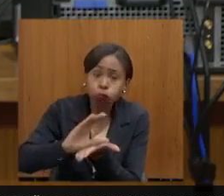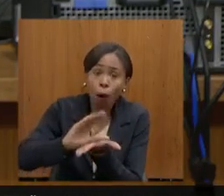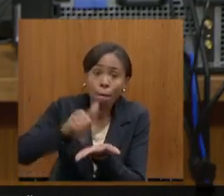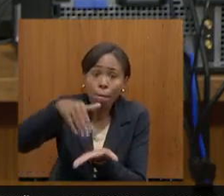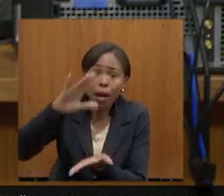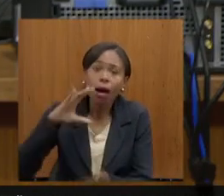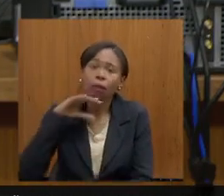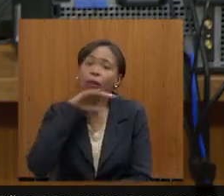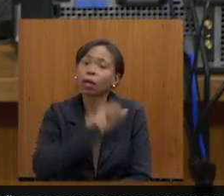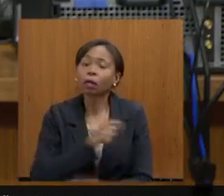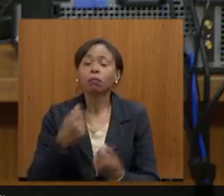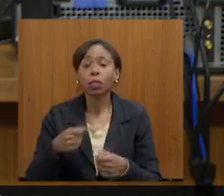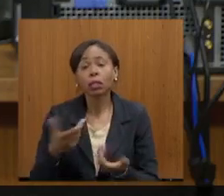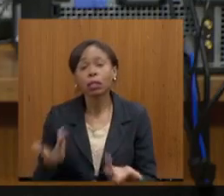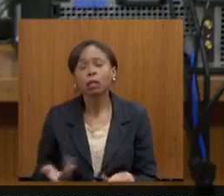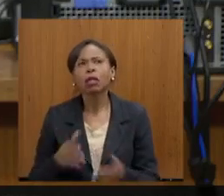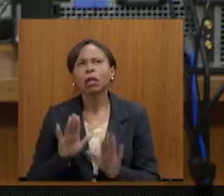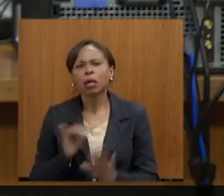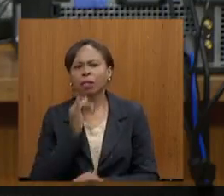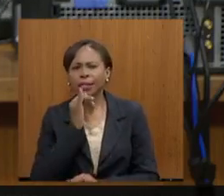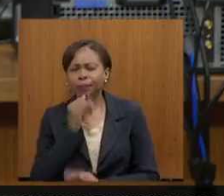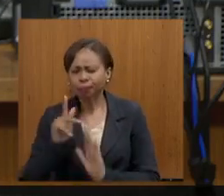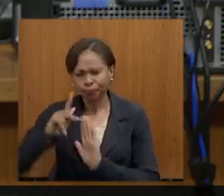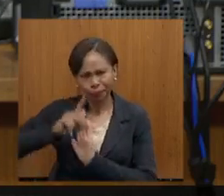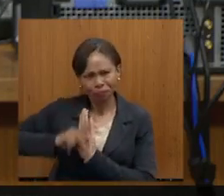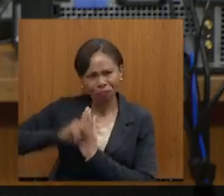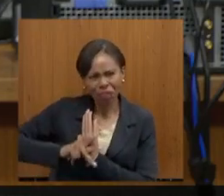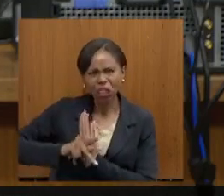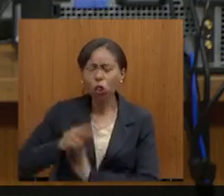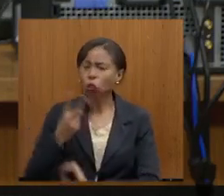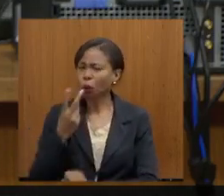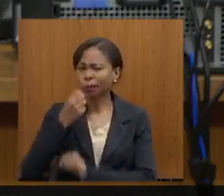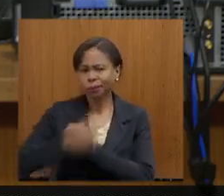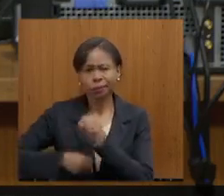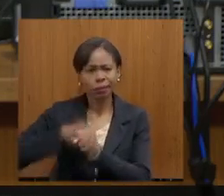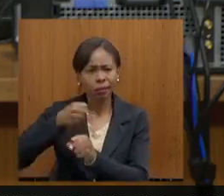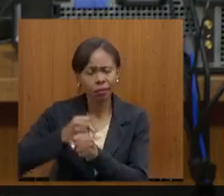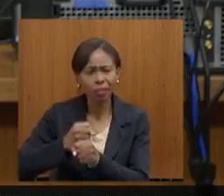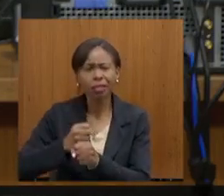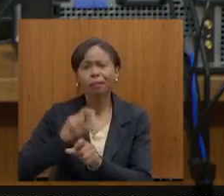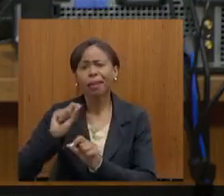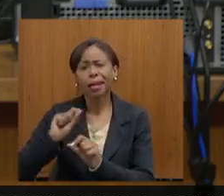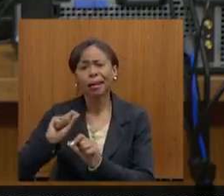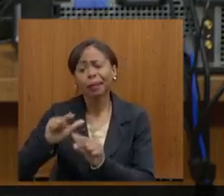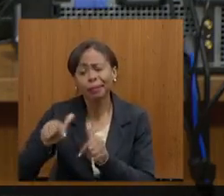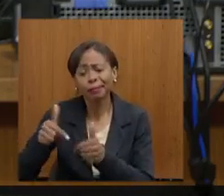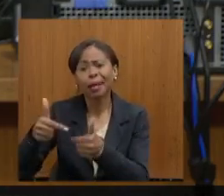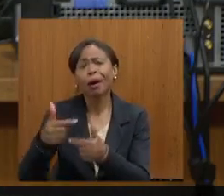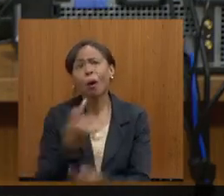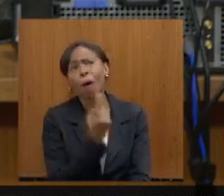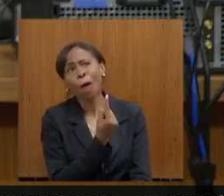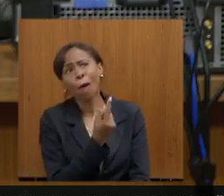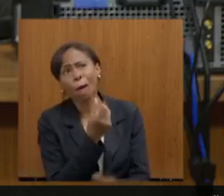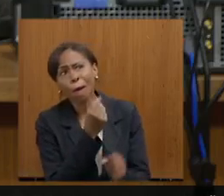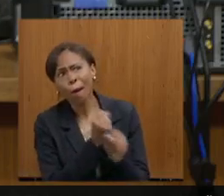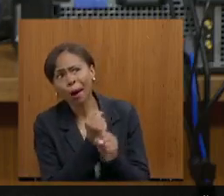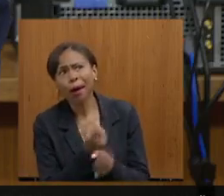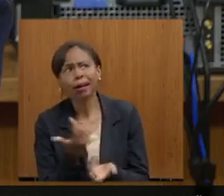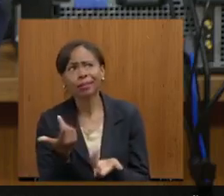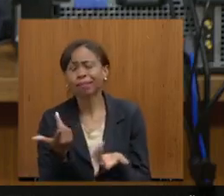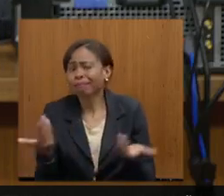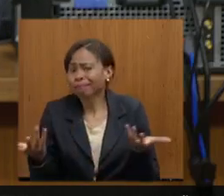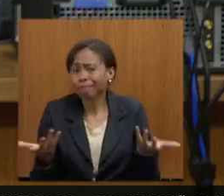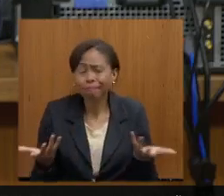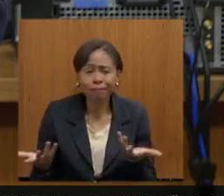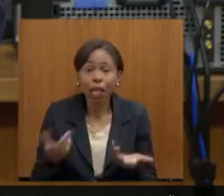e ele chega muitas vezes igual esse projeto ele é preciso de dois anos para ter para colocar em operação o outro ano outros e